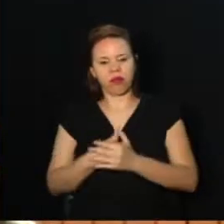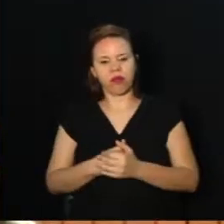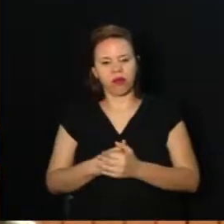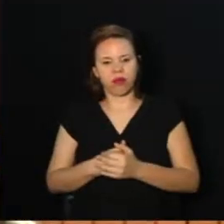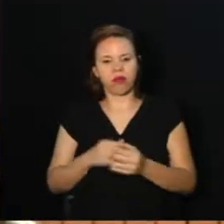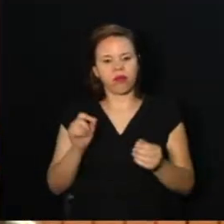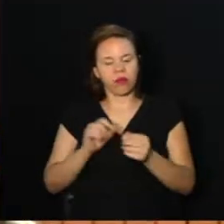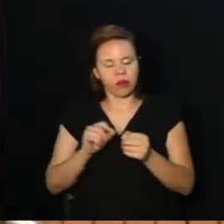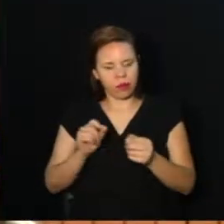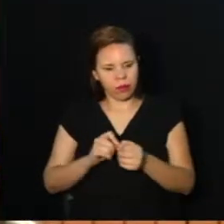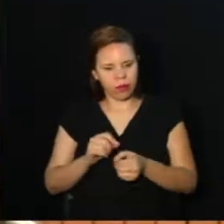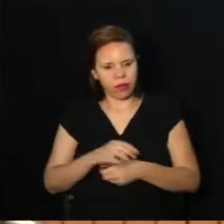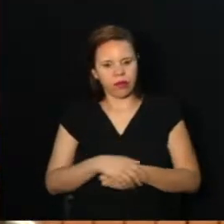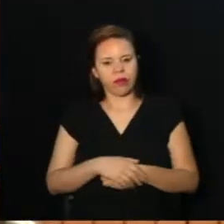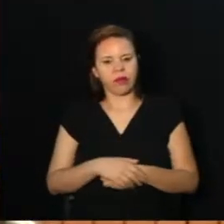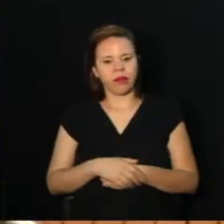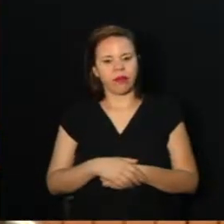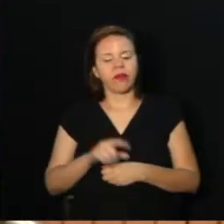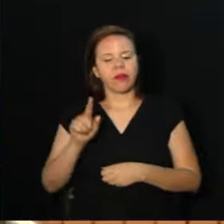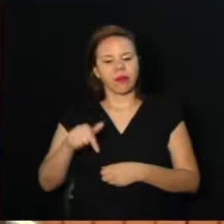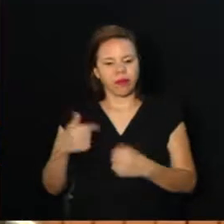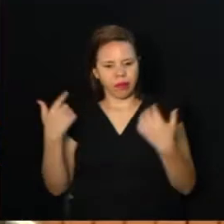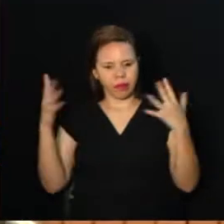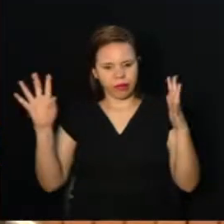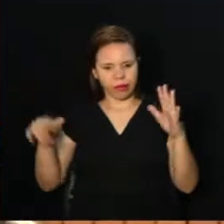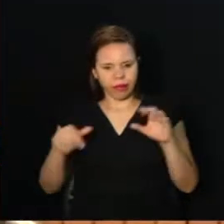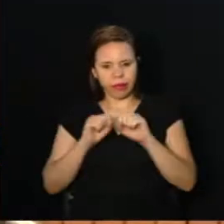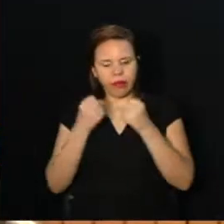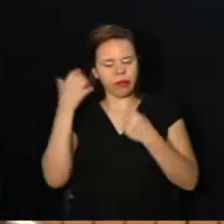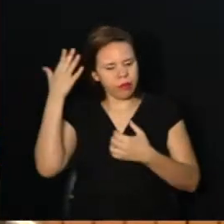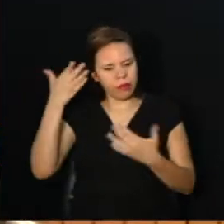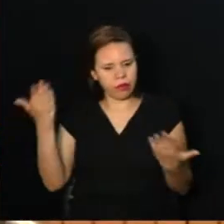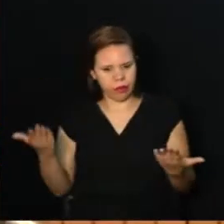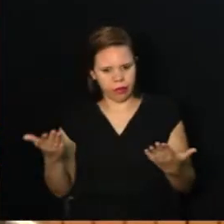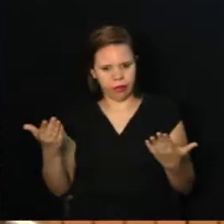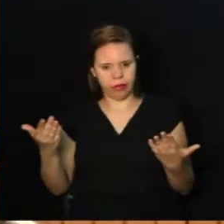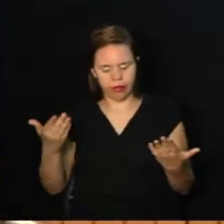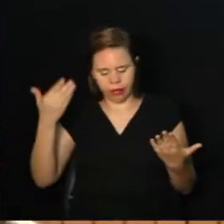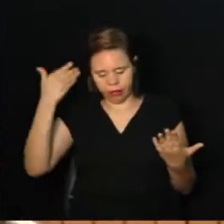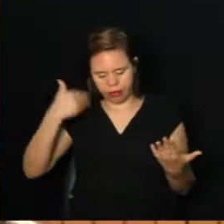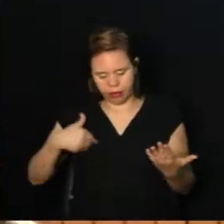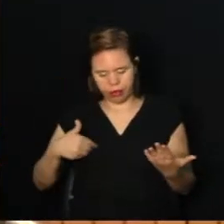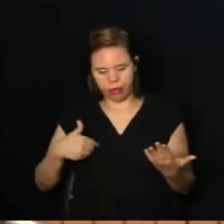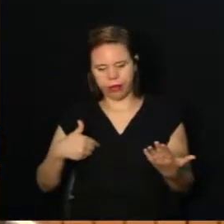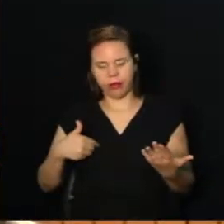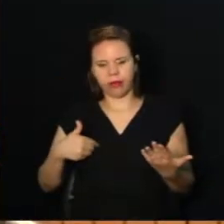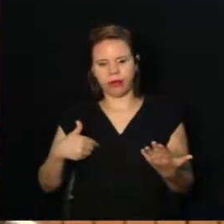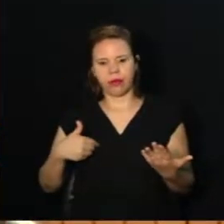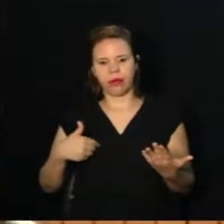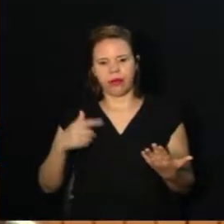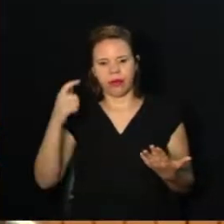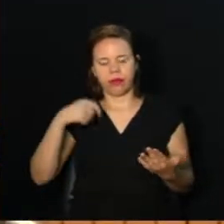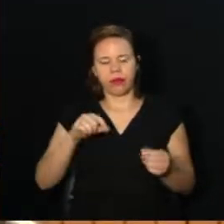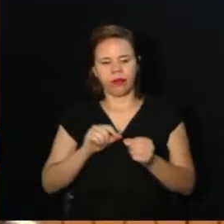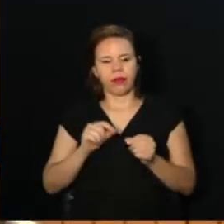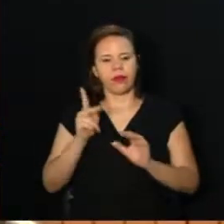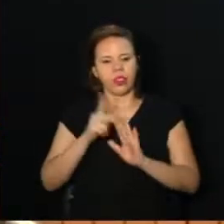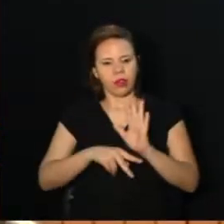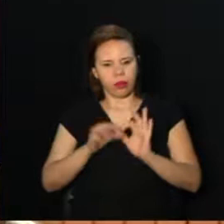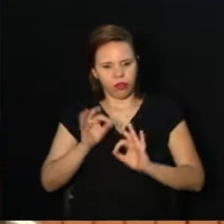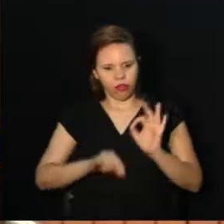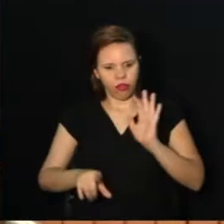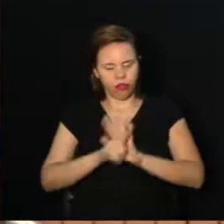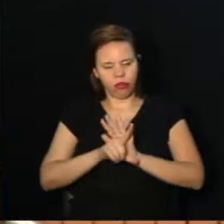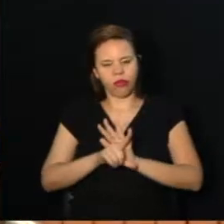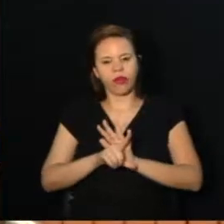faz, portanto, esses eventos. Então, eu coloco aqui na minha justificativa, minha gente, que o projeto de